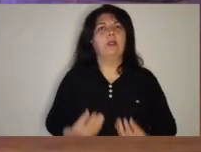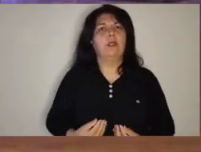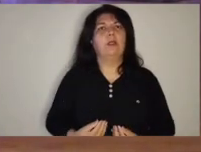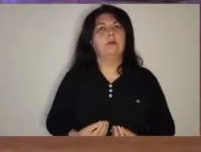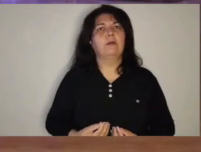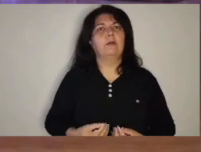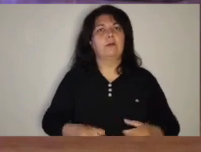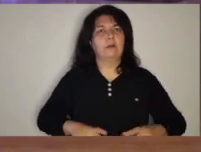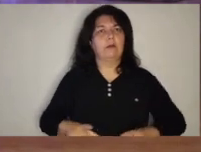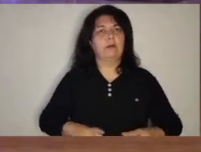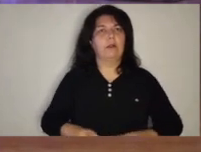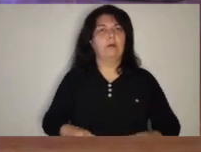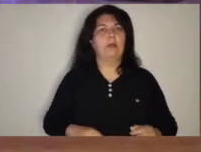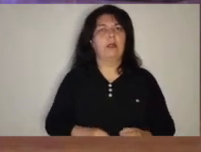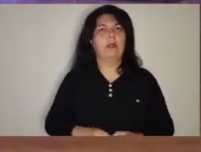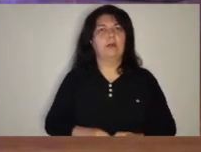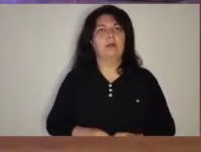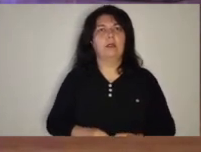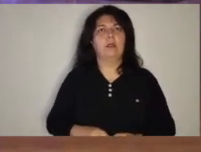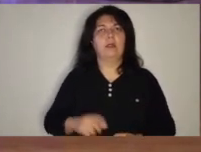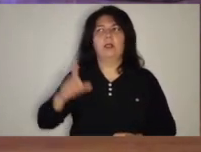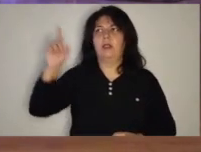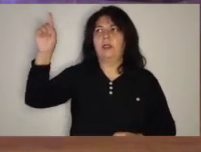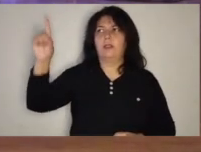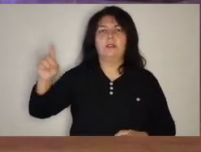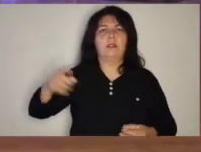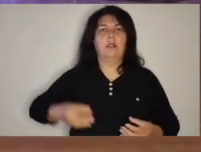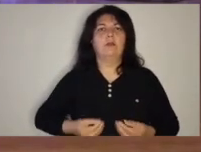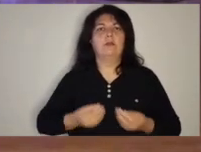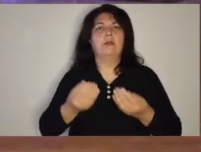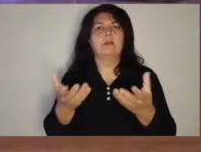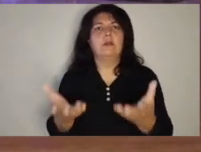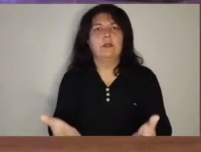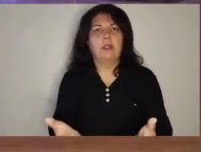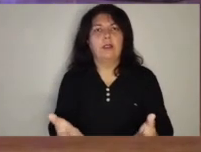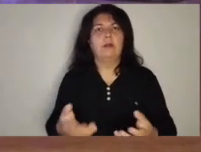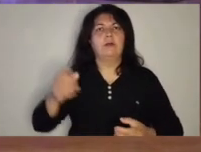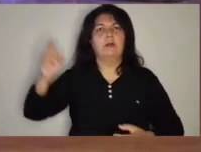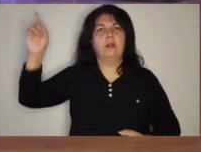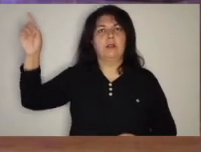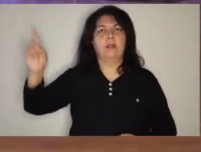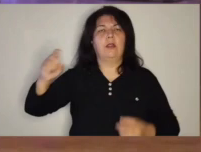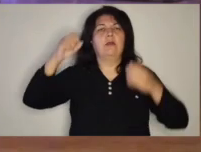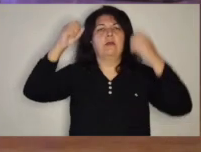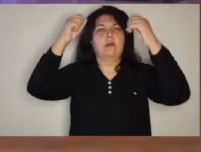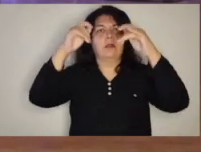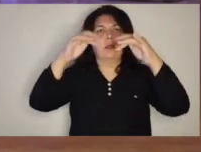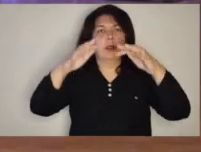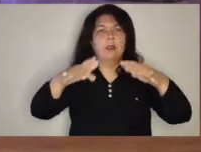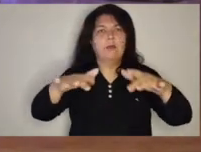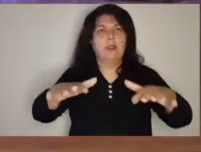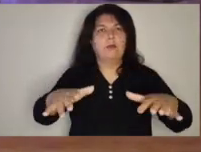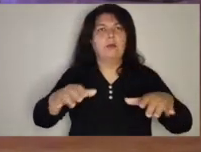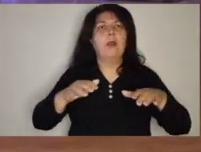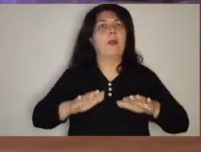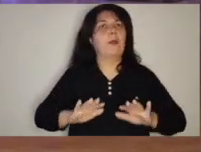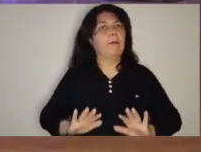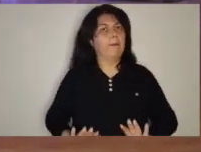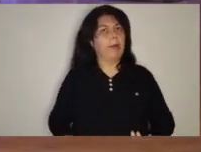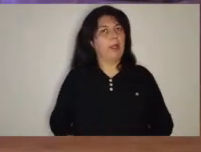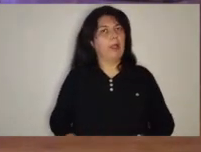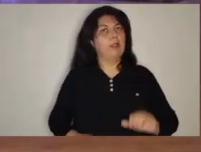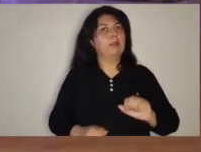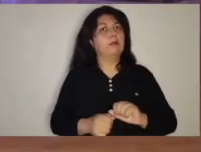que sustenta. Não é por mim, é para honra e glória dEle. Irmãos, se Deus deu, Deus vai